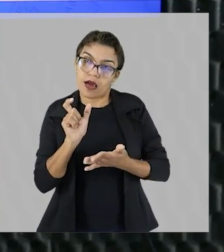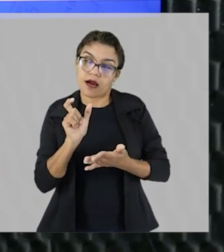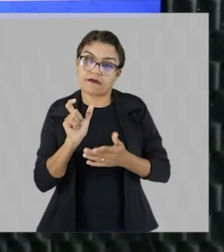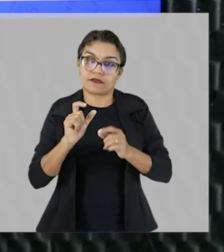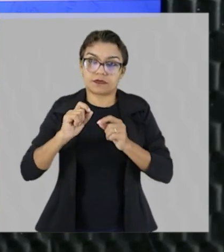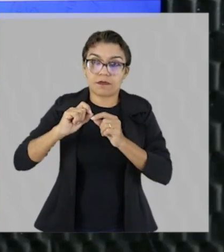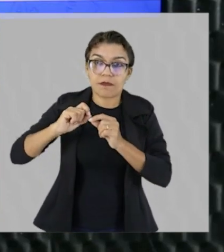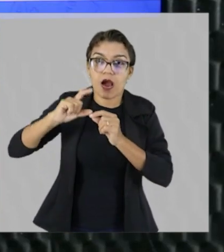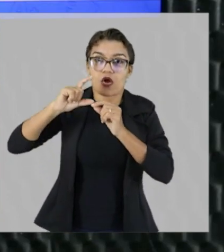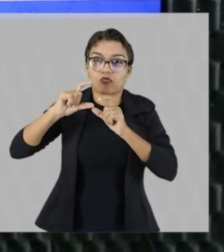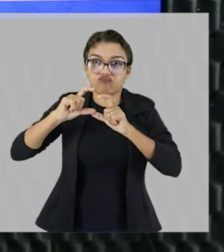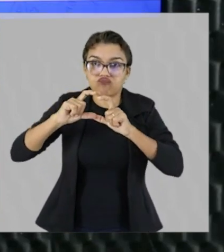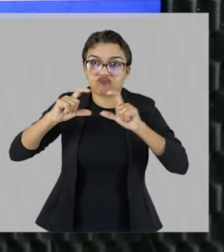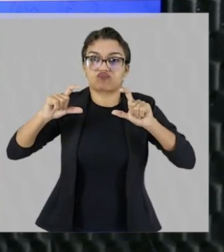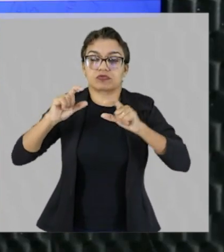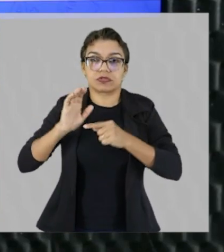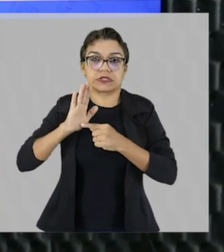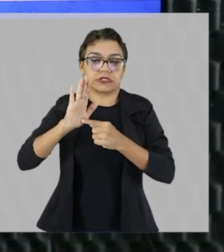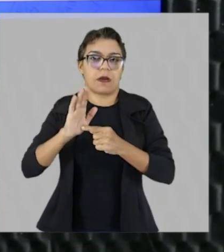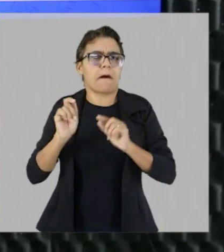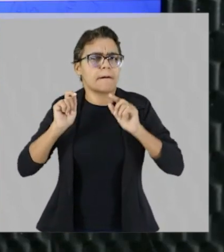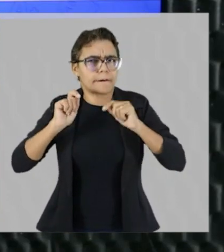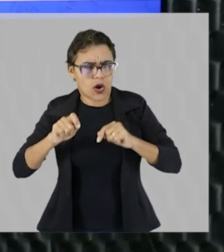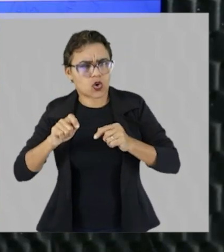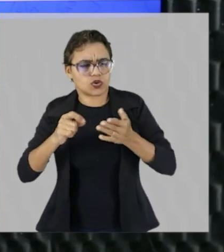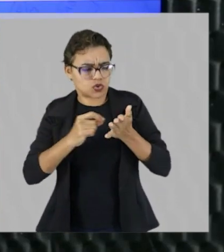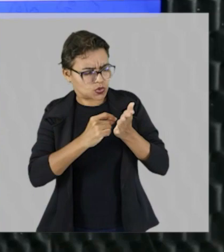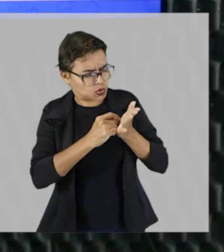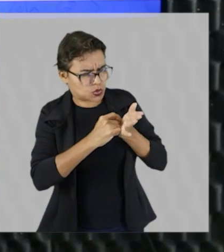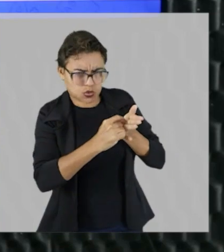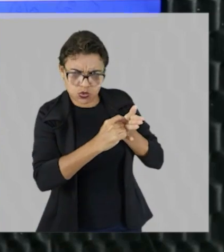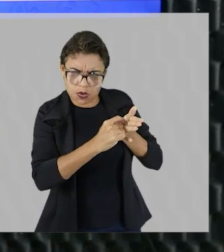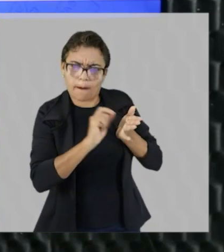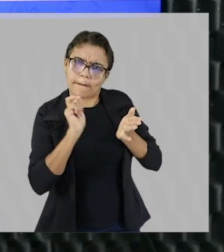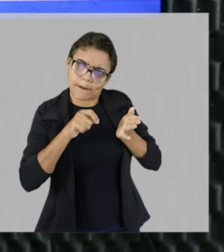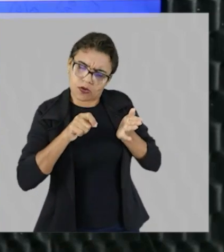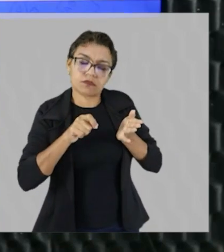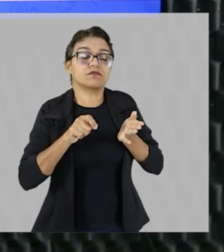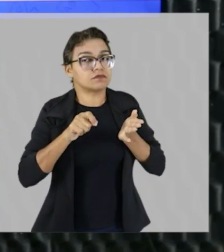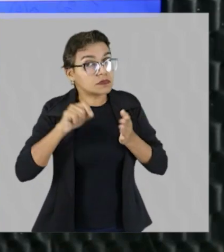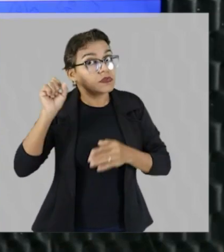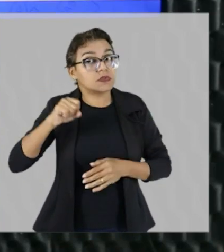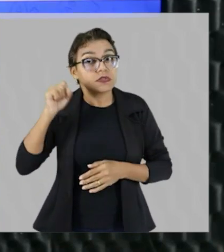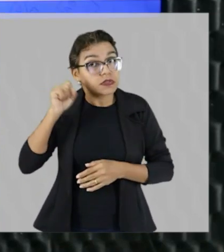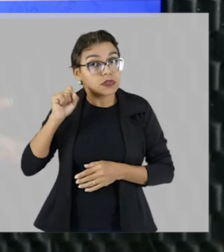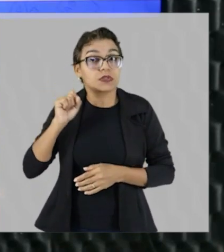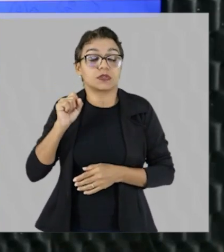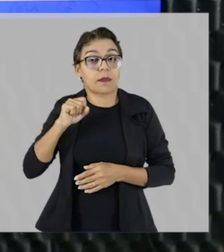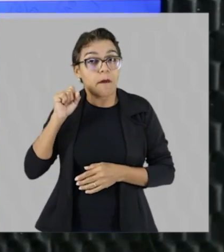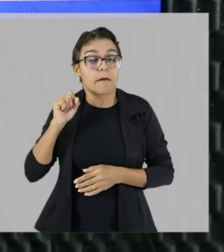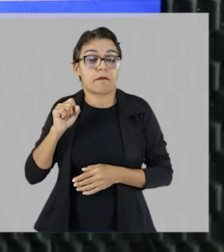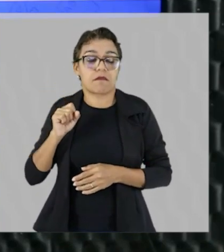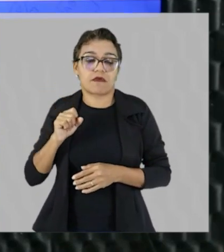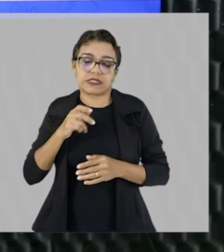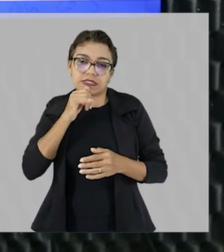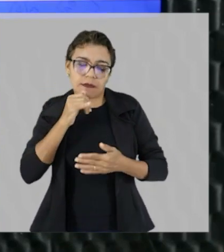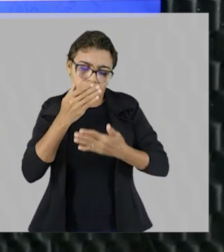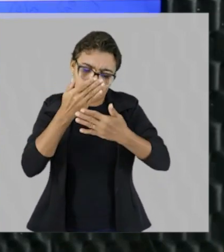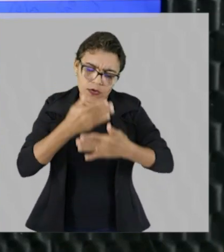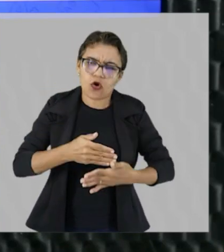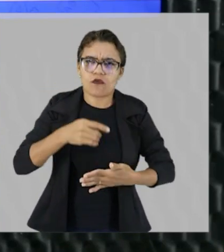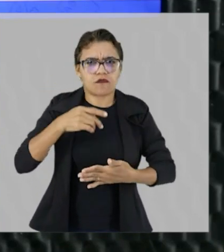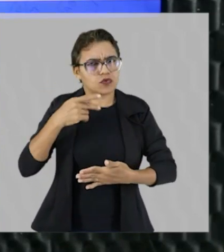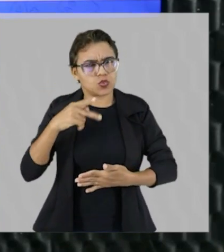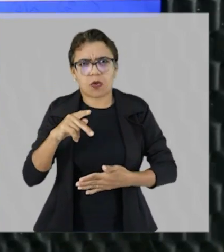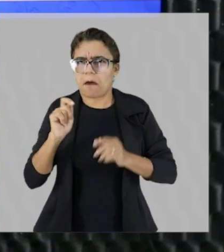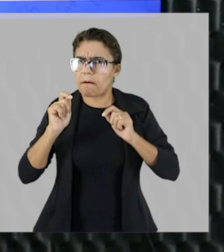prova, riscar as palavras que eu acho necessárias? Pode, tá? A prova está ali para você manusear da forma